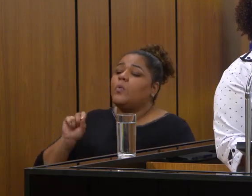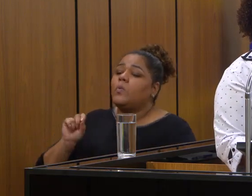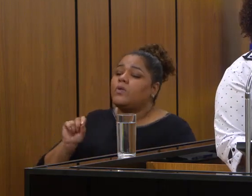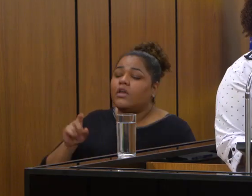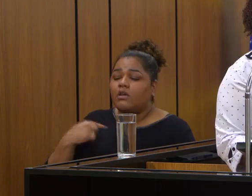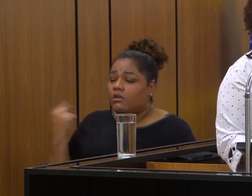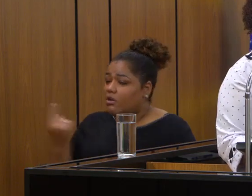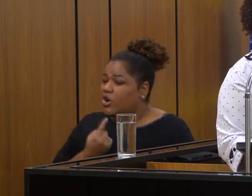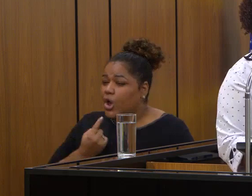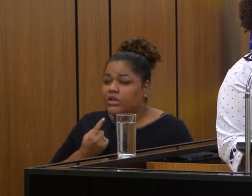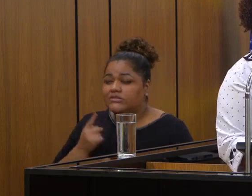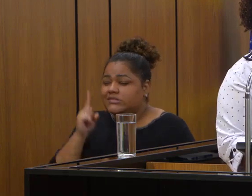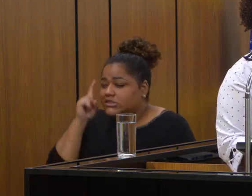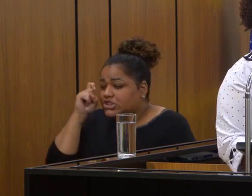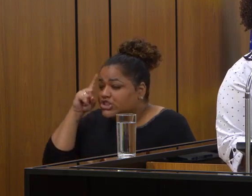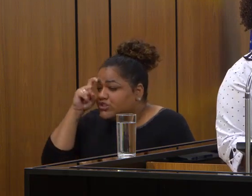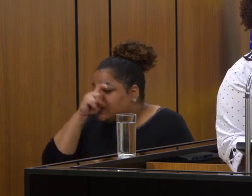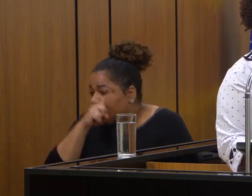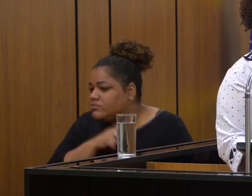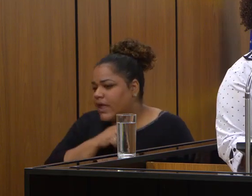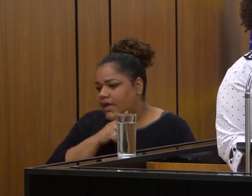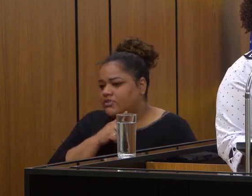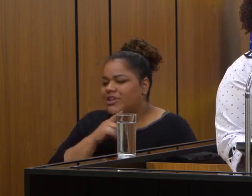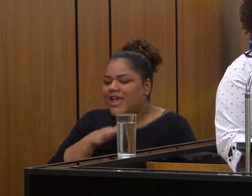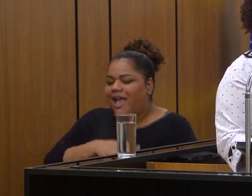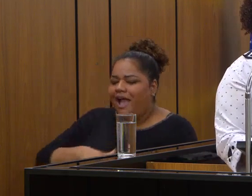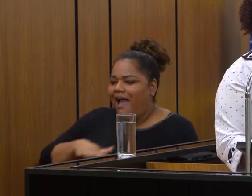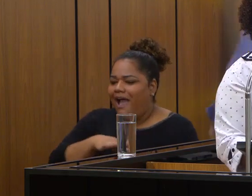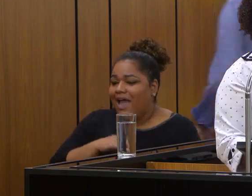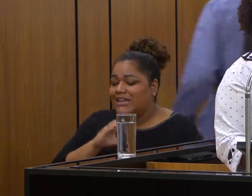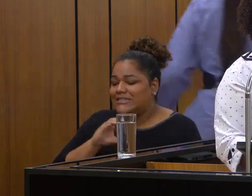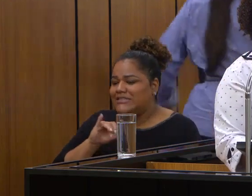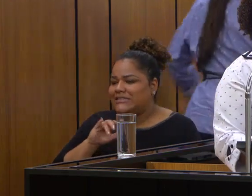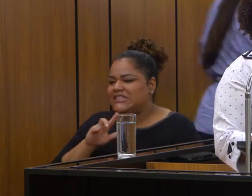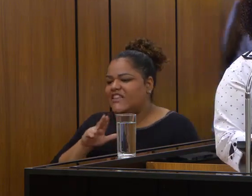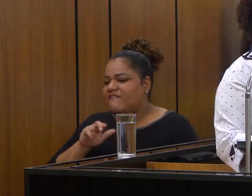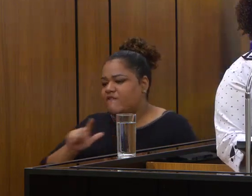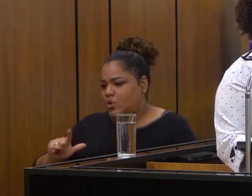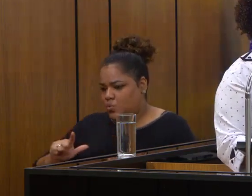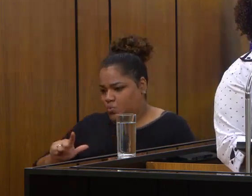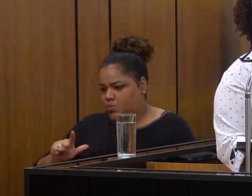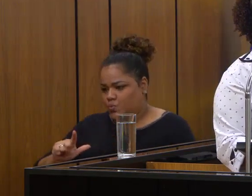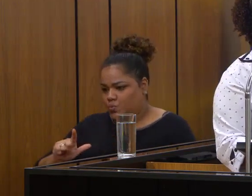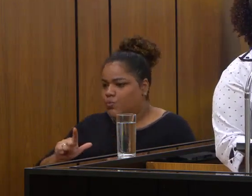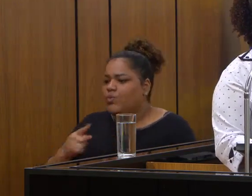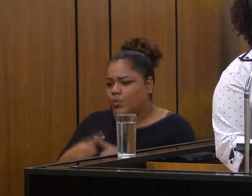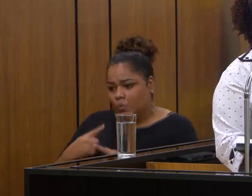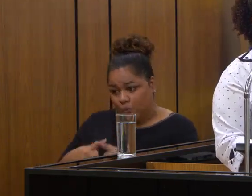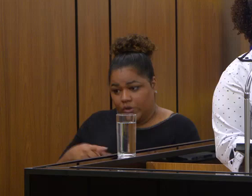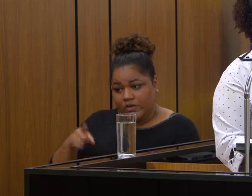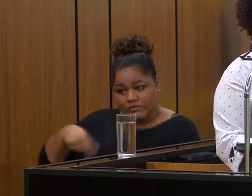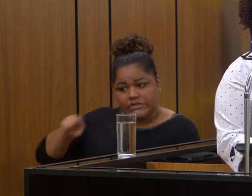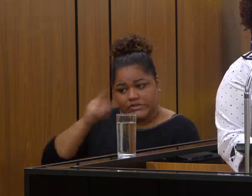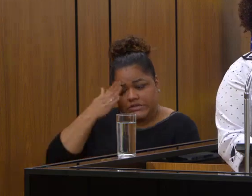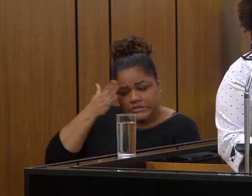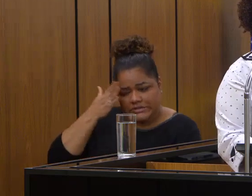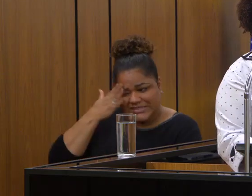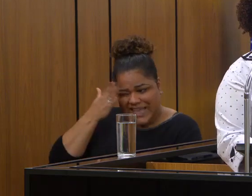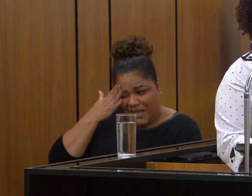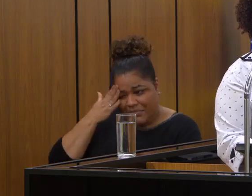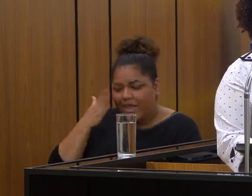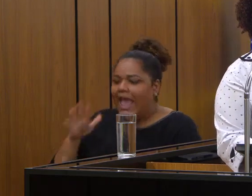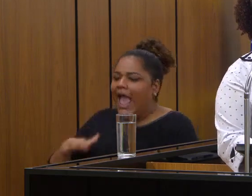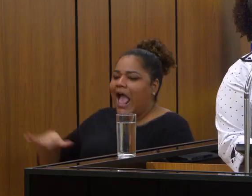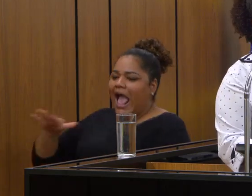na área civil porque todos nem sabem que a área criminal